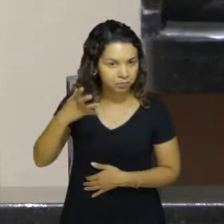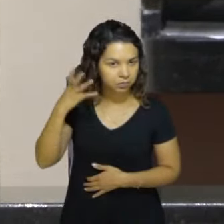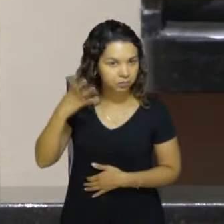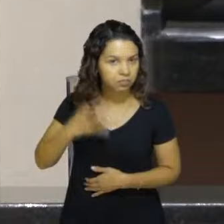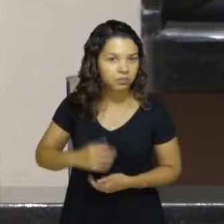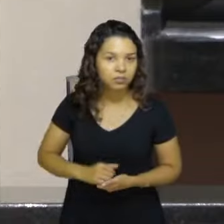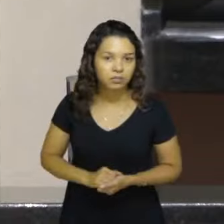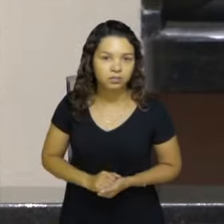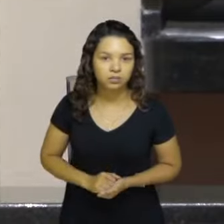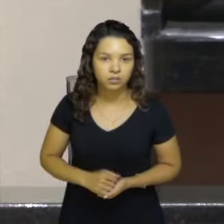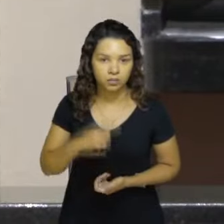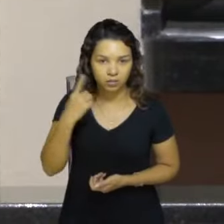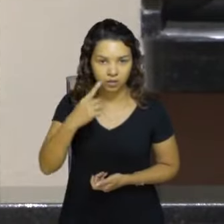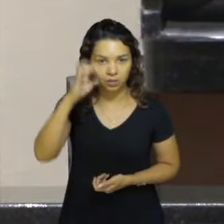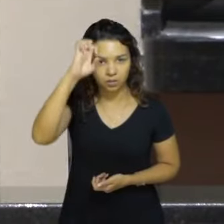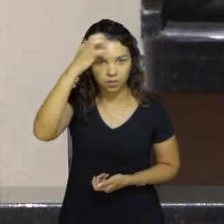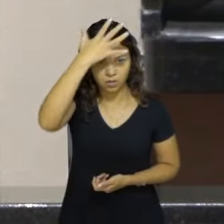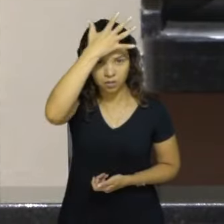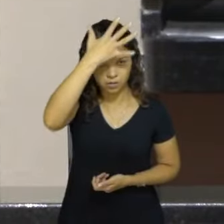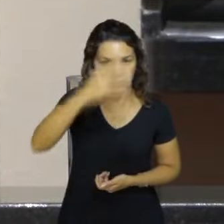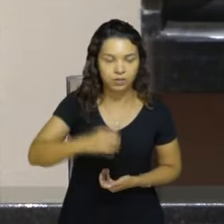Deputado Eberson Stein